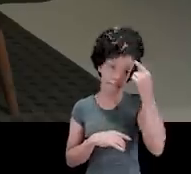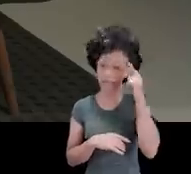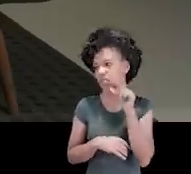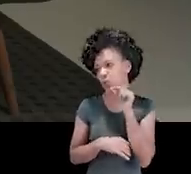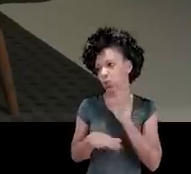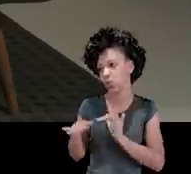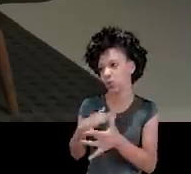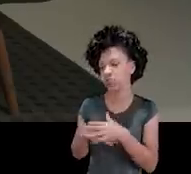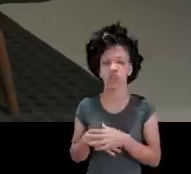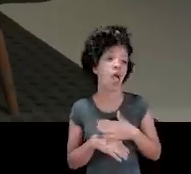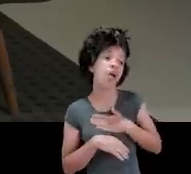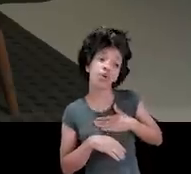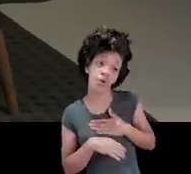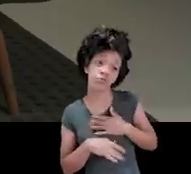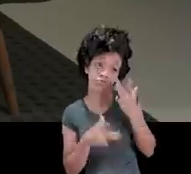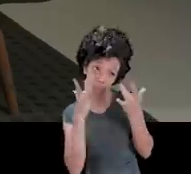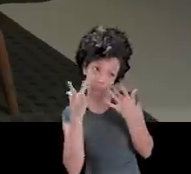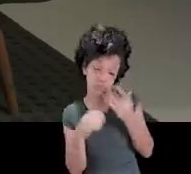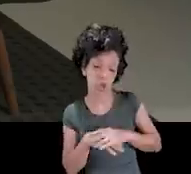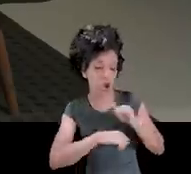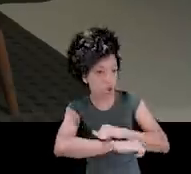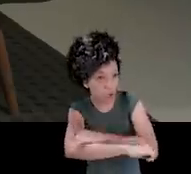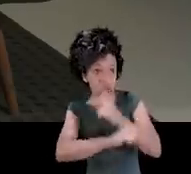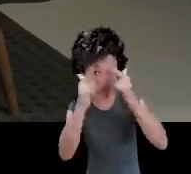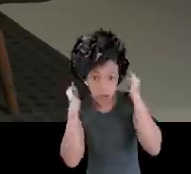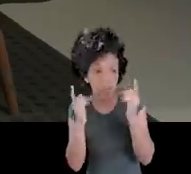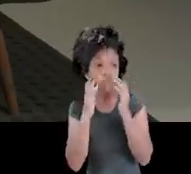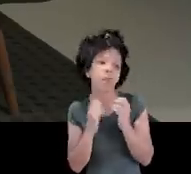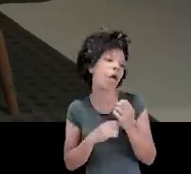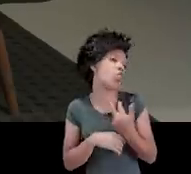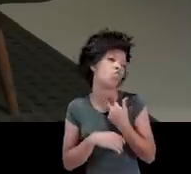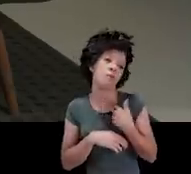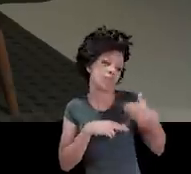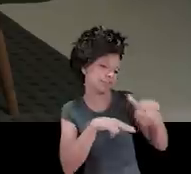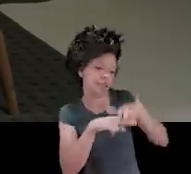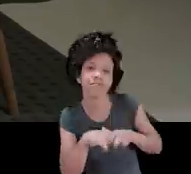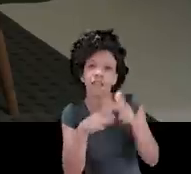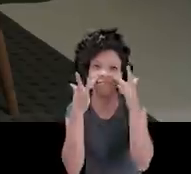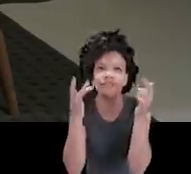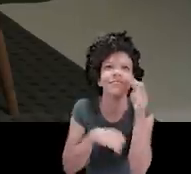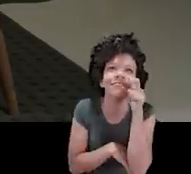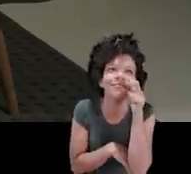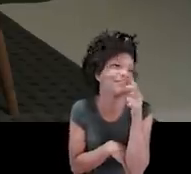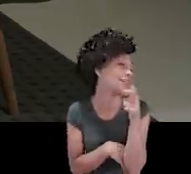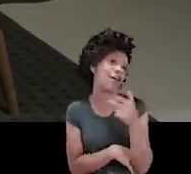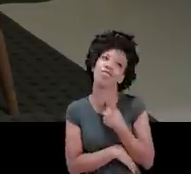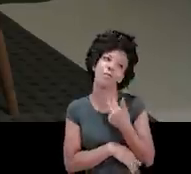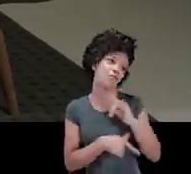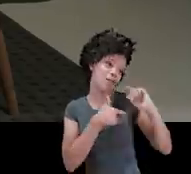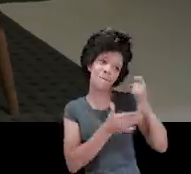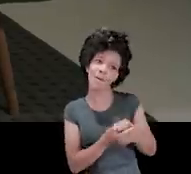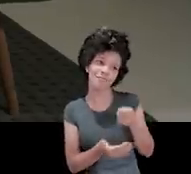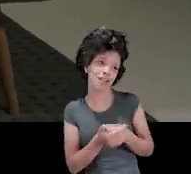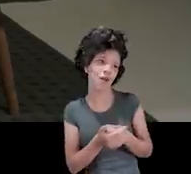Twitter. Eu gosto muito de stand-up. Eu sei. O gordo careca de barba não pode sentar na frente de um palco de stand-up. Isso é padrão. Primeira vítima. A